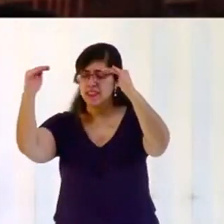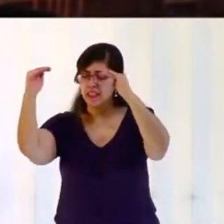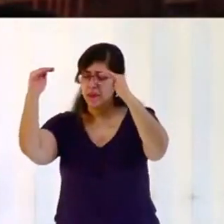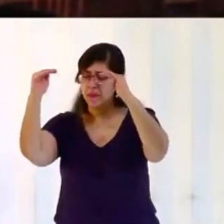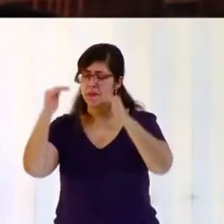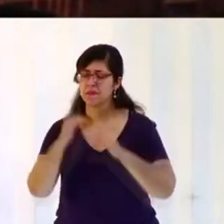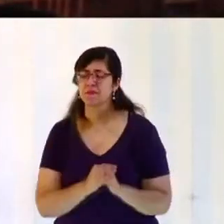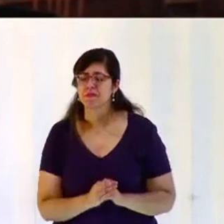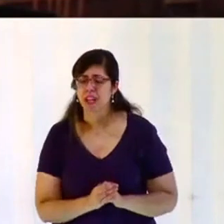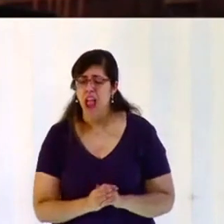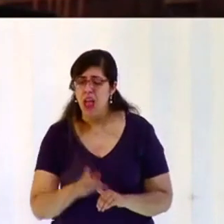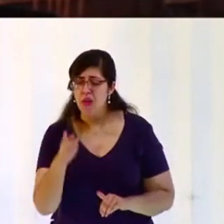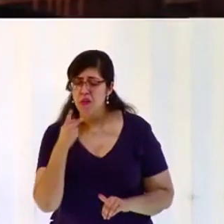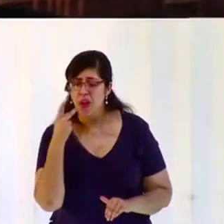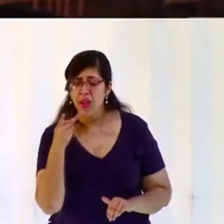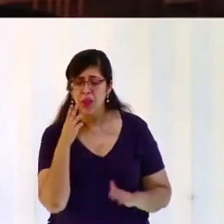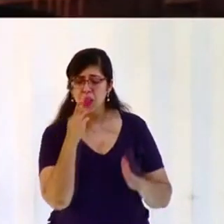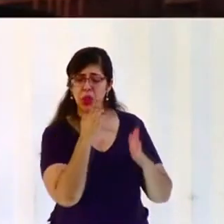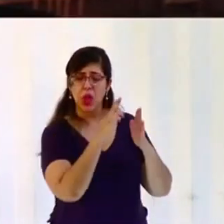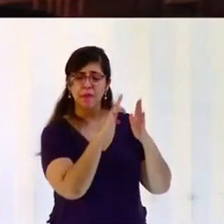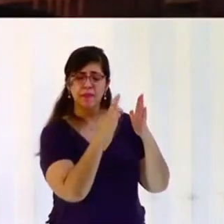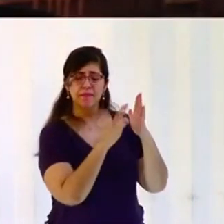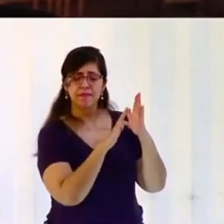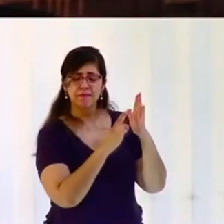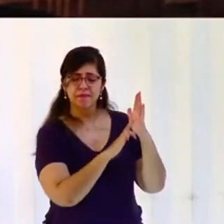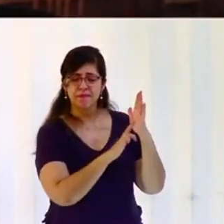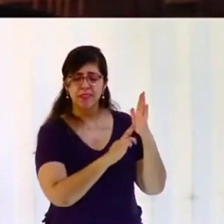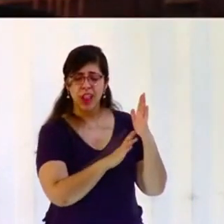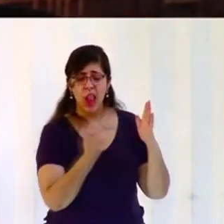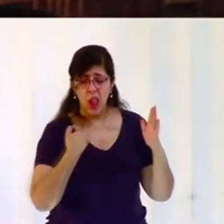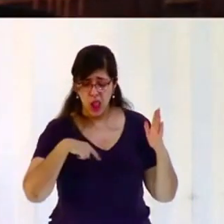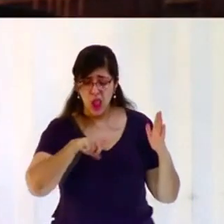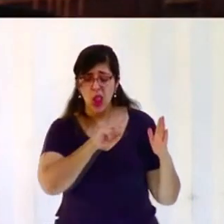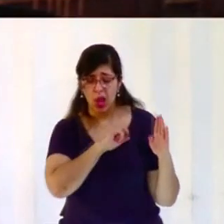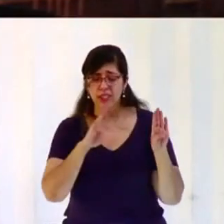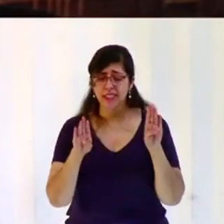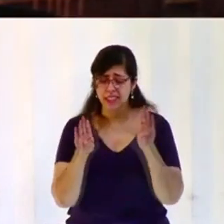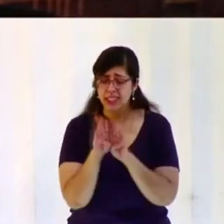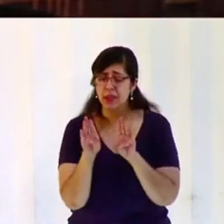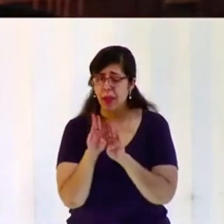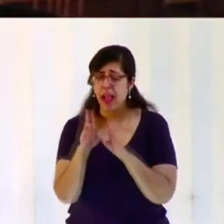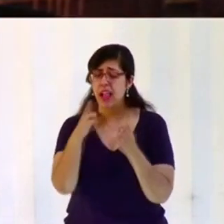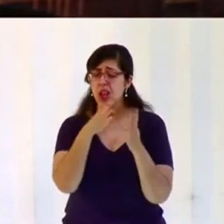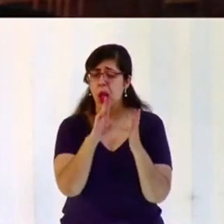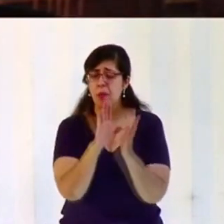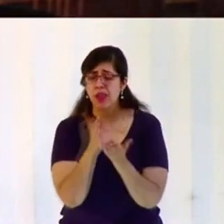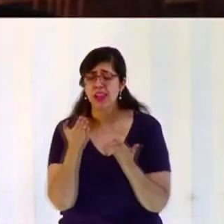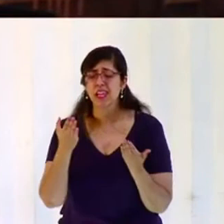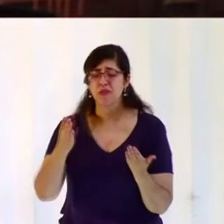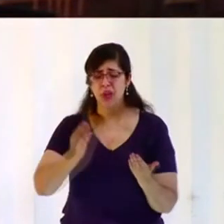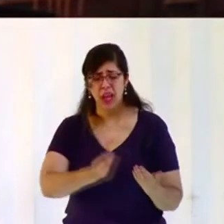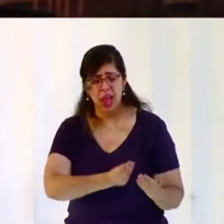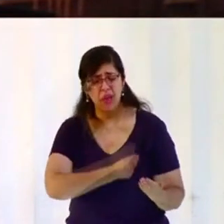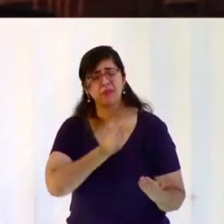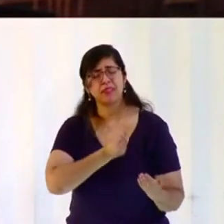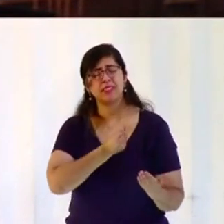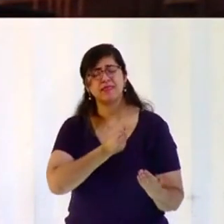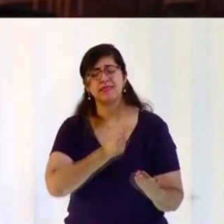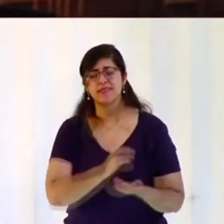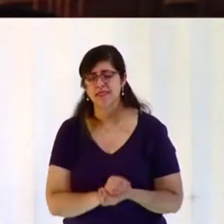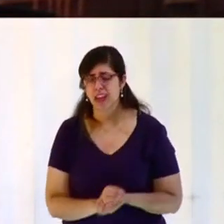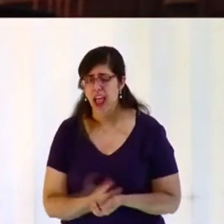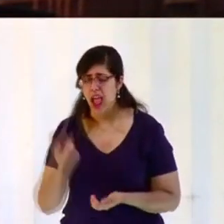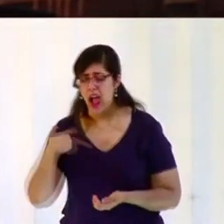citou nomes aqui, e a Tua palavra diz que os nossos nomes estão escritos no livro da vida. Nos alegramos